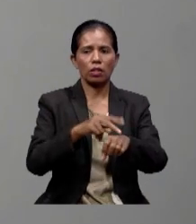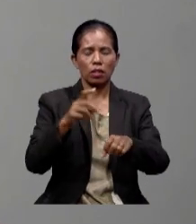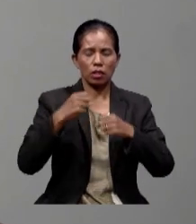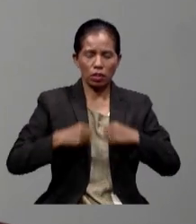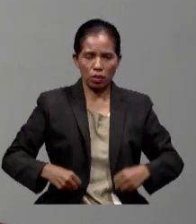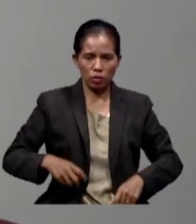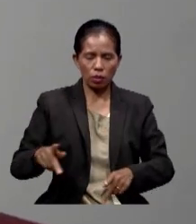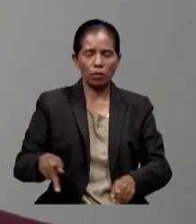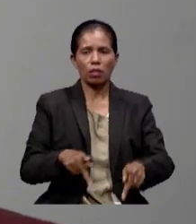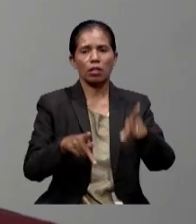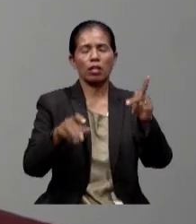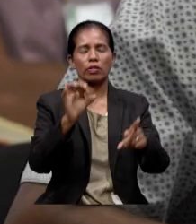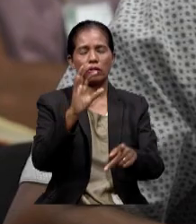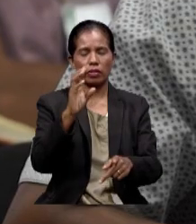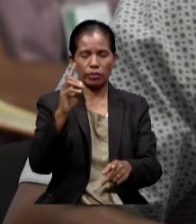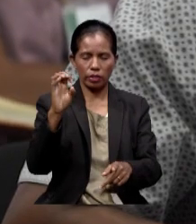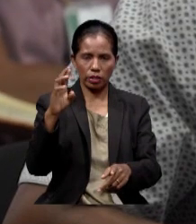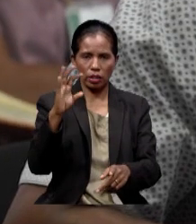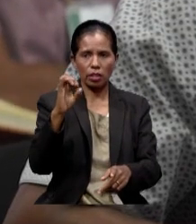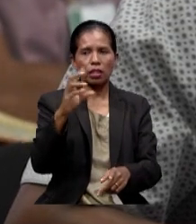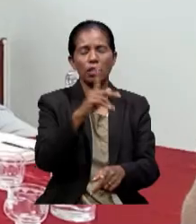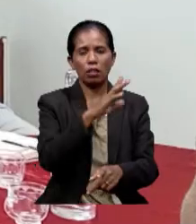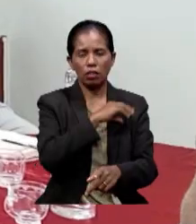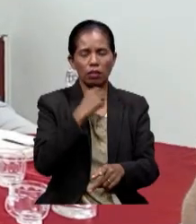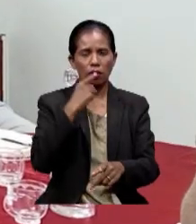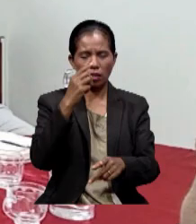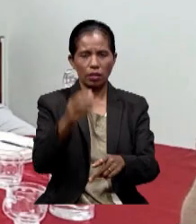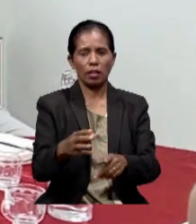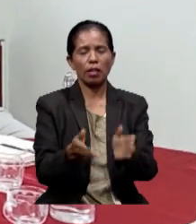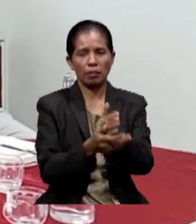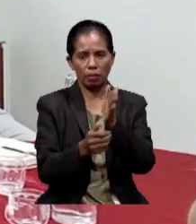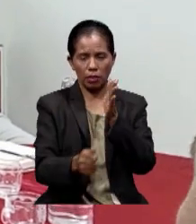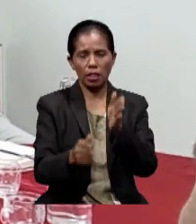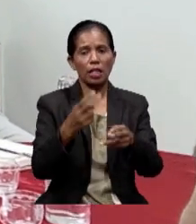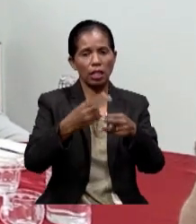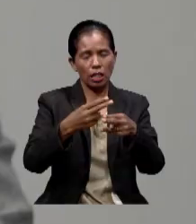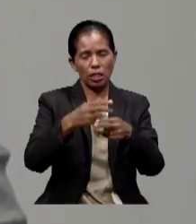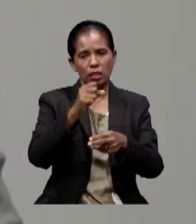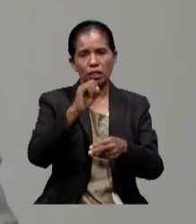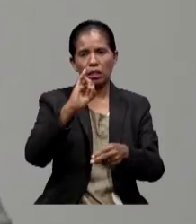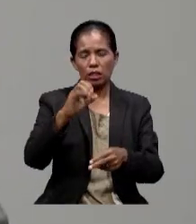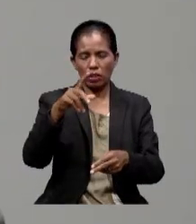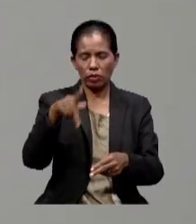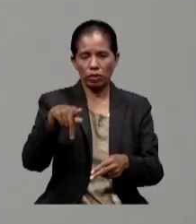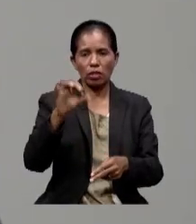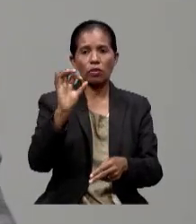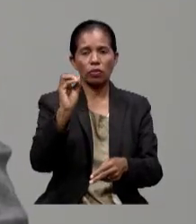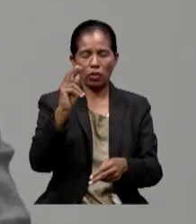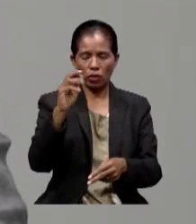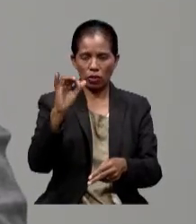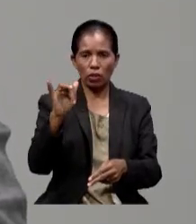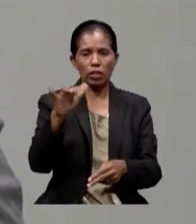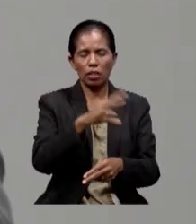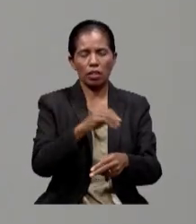pública Frederico Bosco declara resultado teste mina sona ho marca sinfoni husi laboratorio nacional ha tudo negativo